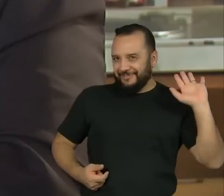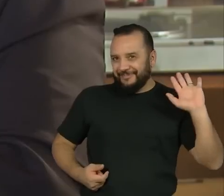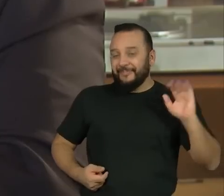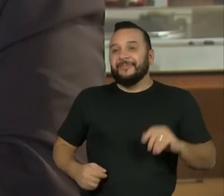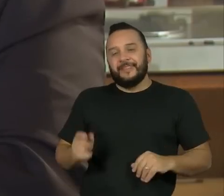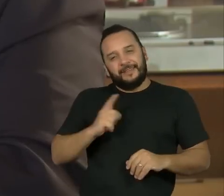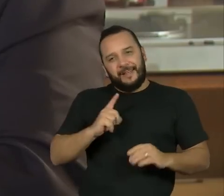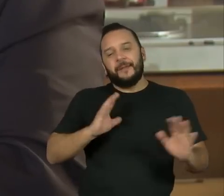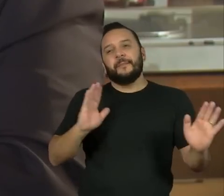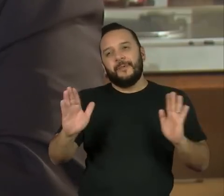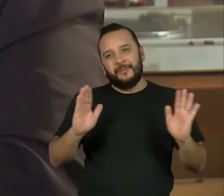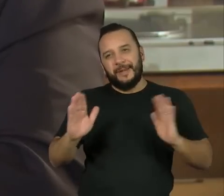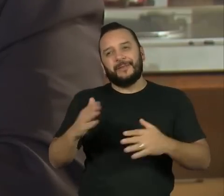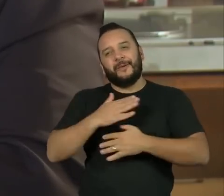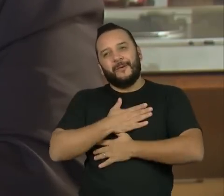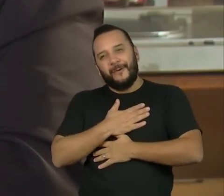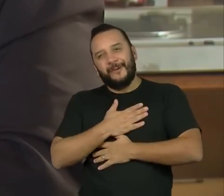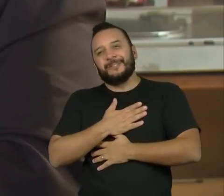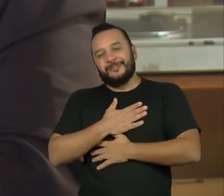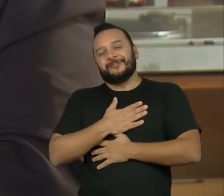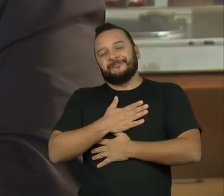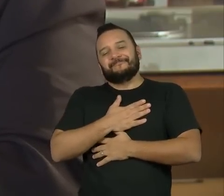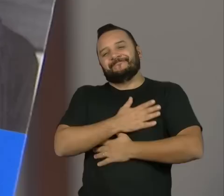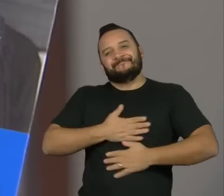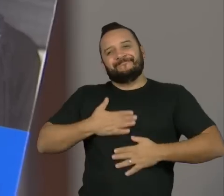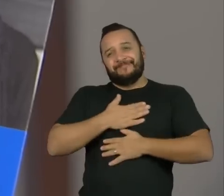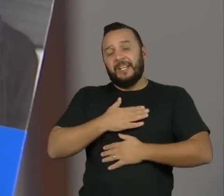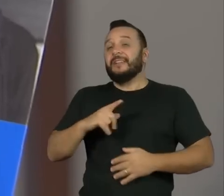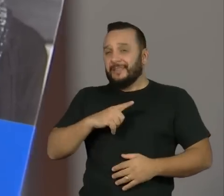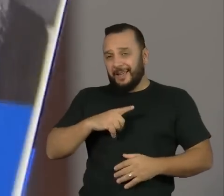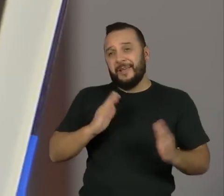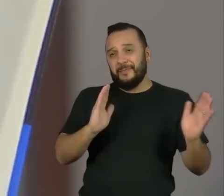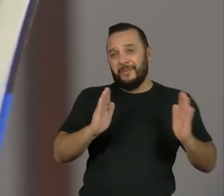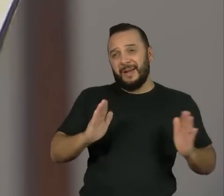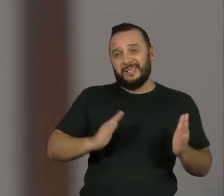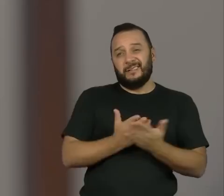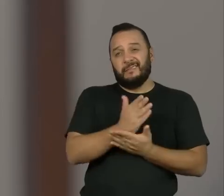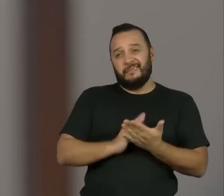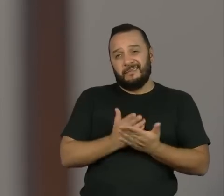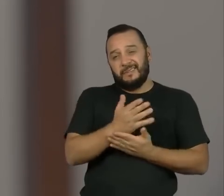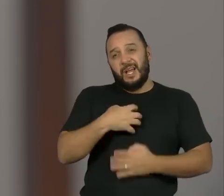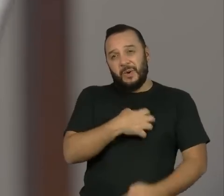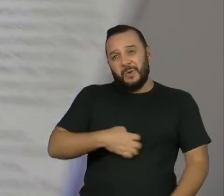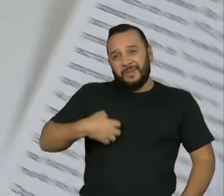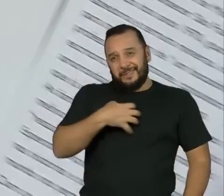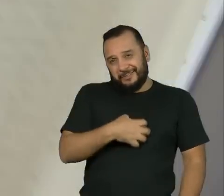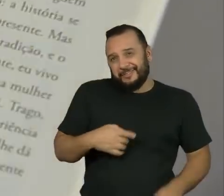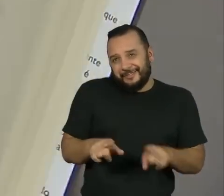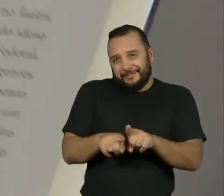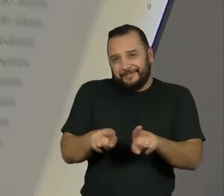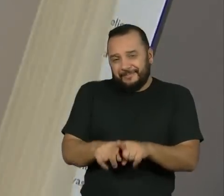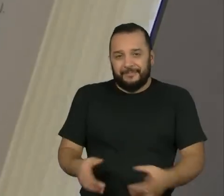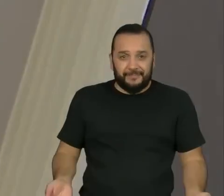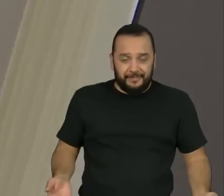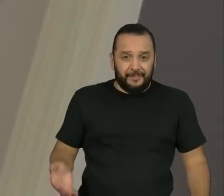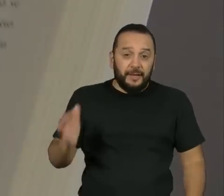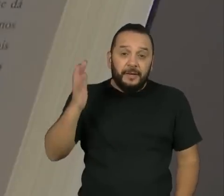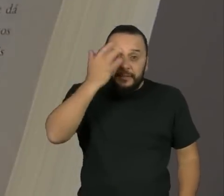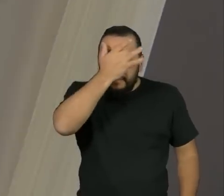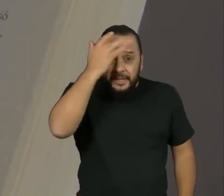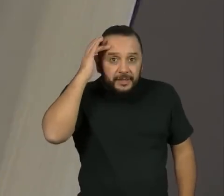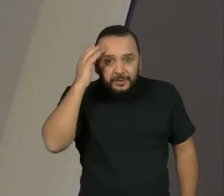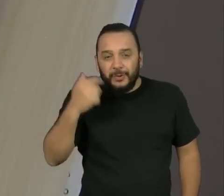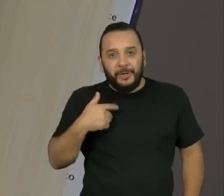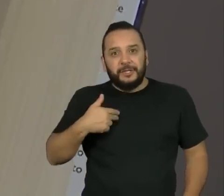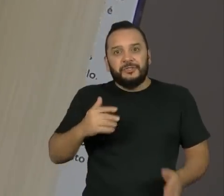são exuberantes e outros que são agoniantes. Os autores do livro querem que os leitores